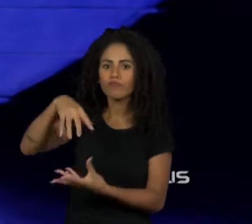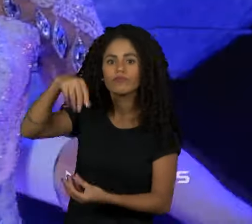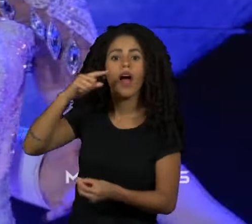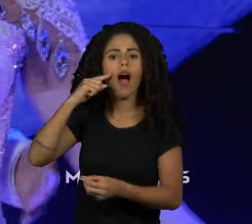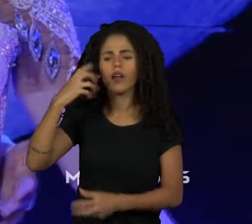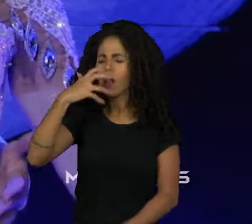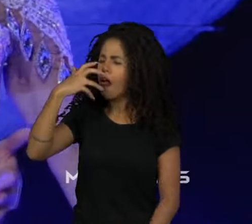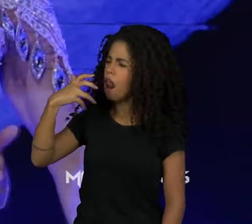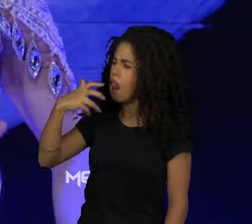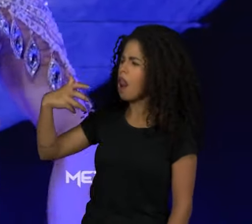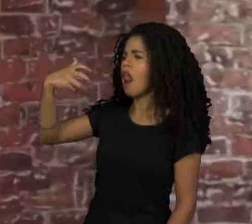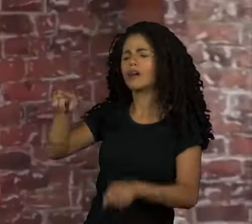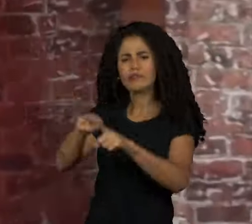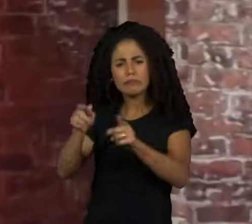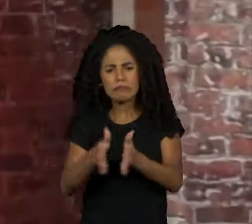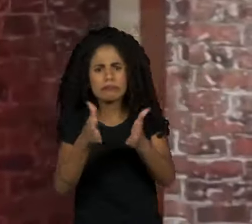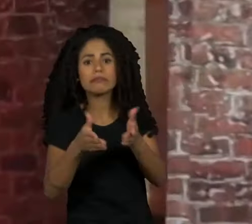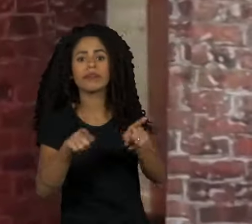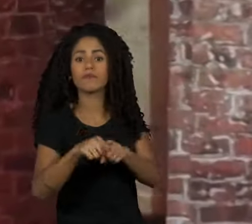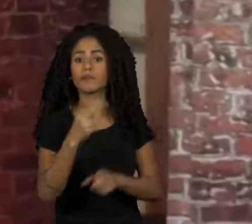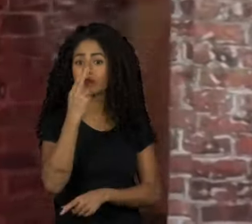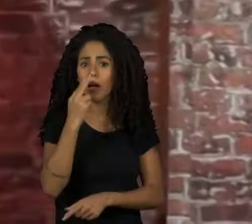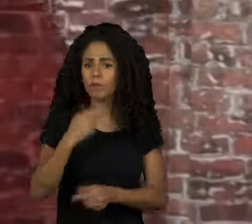Ópera, Os Miseráveis e Chaplin.